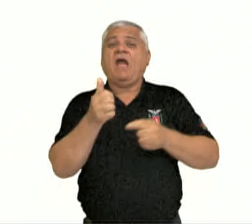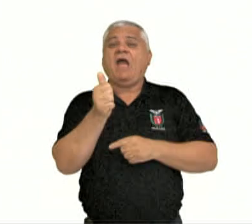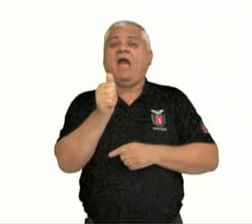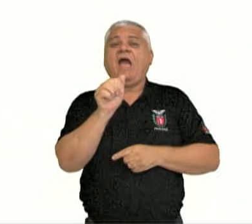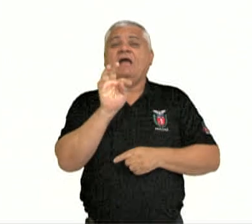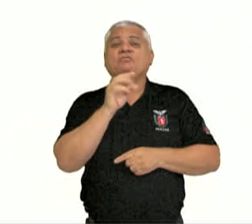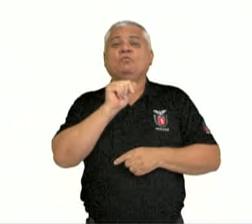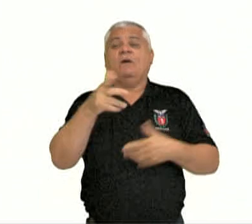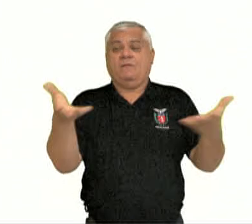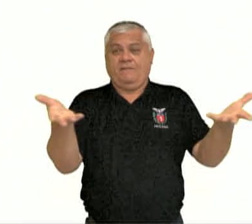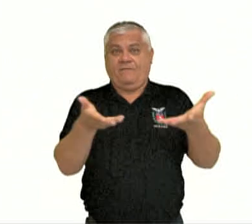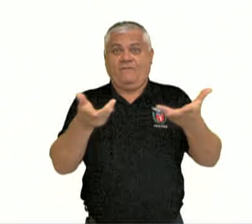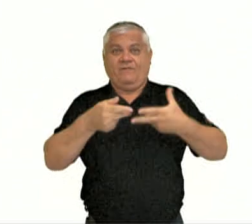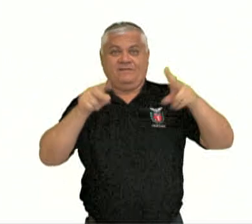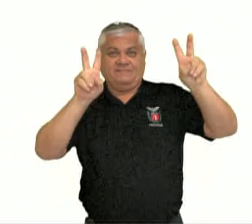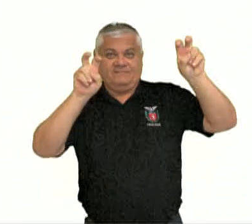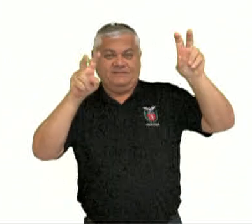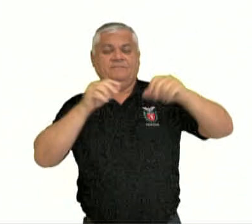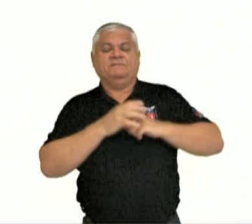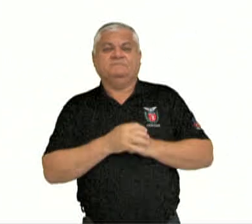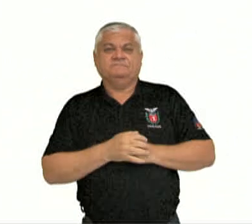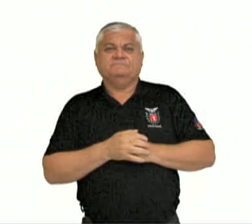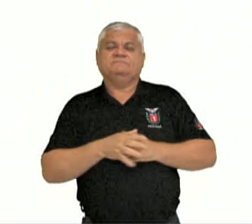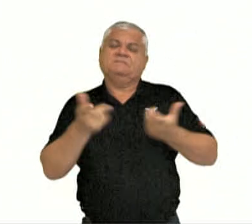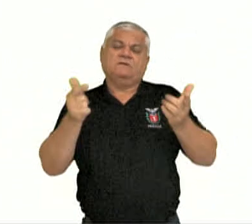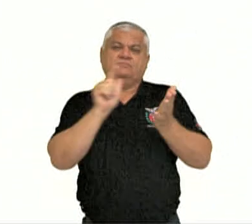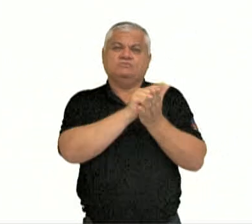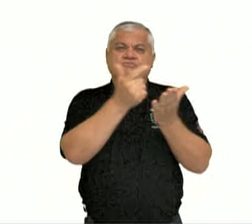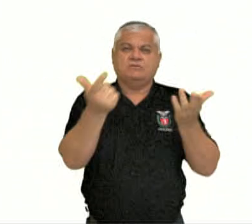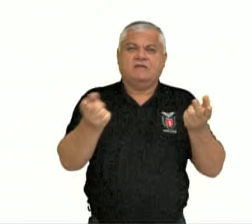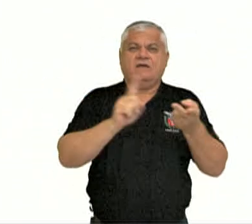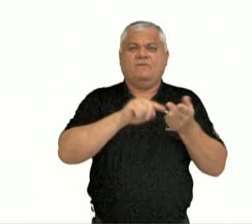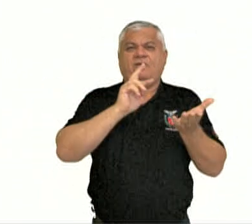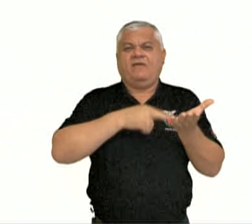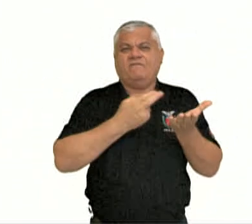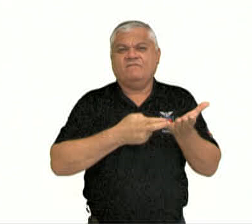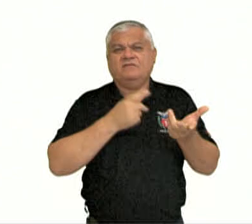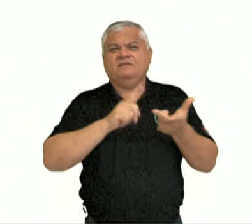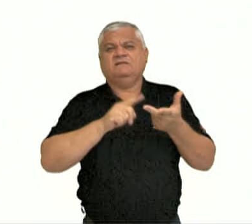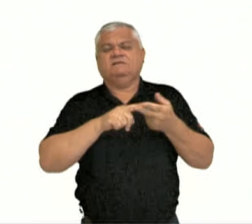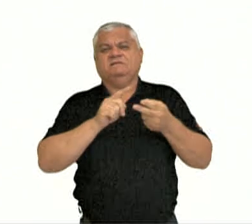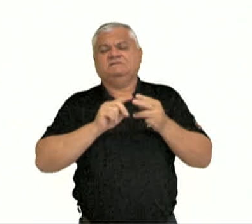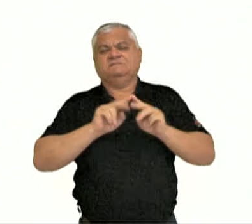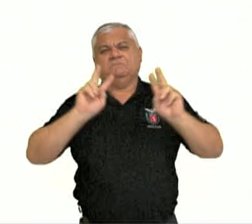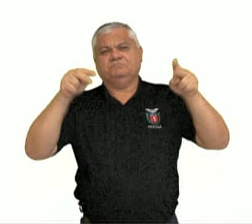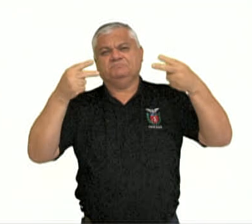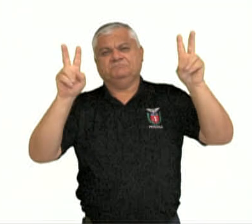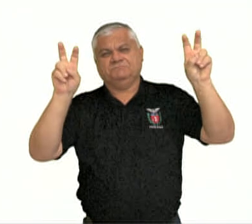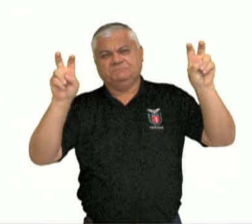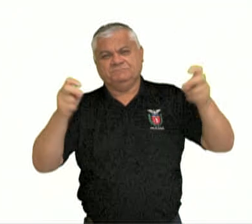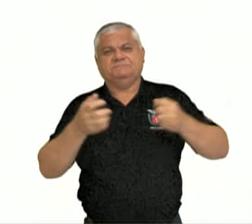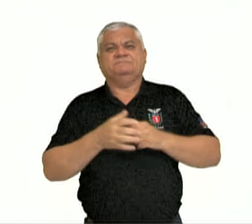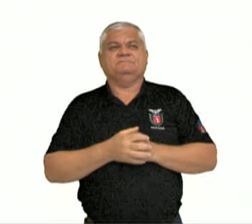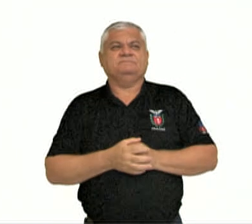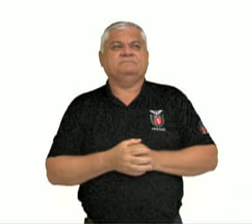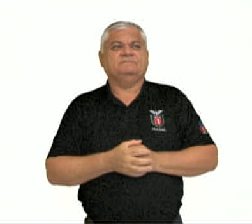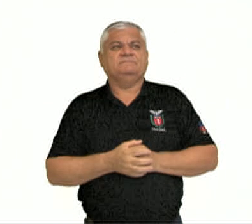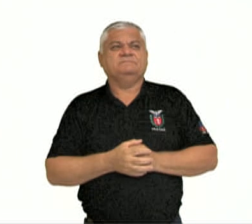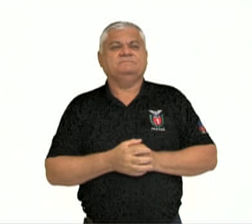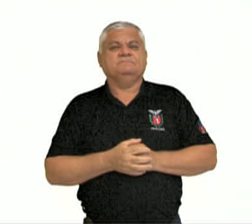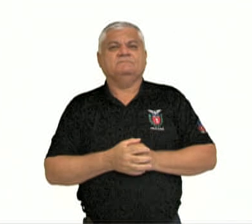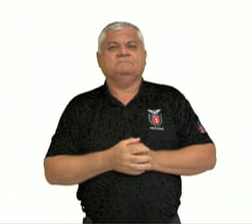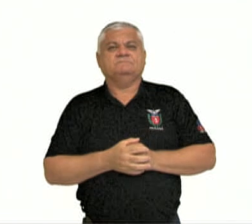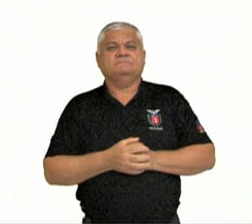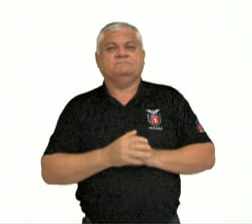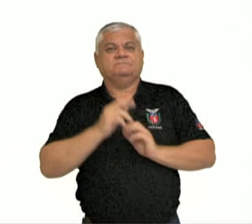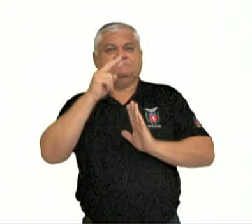artigos de opinião, eles são veiculados em jornais, em revistas, em sites de notícia também. Vamos